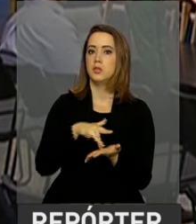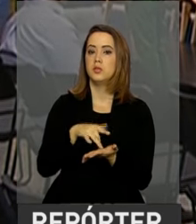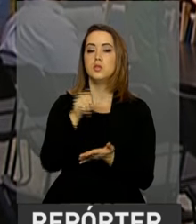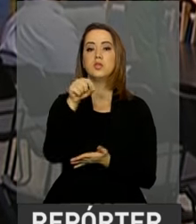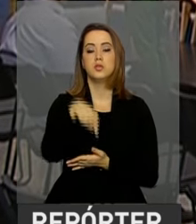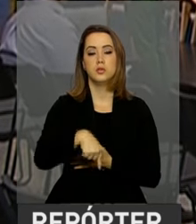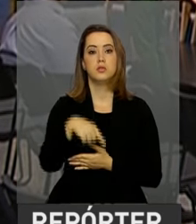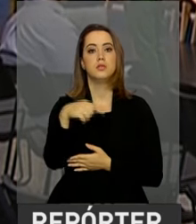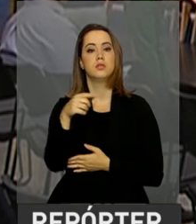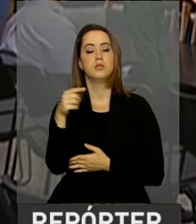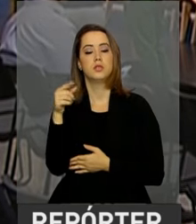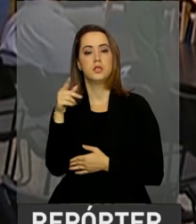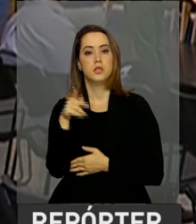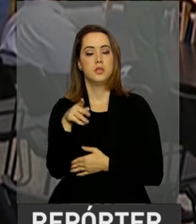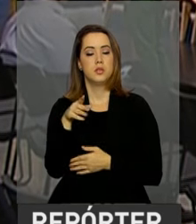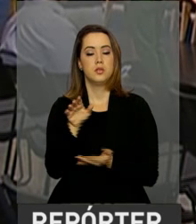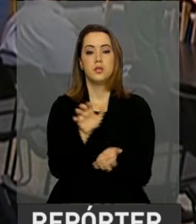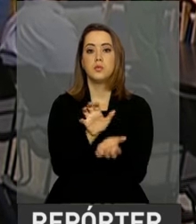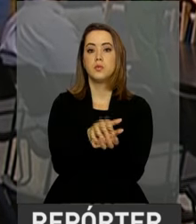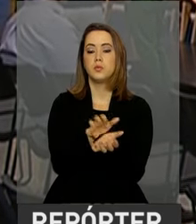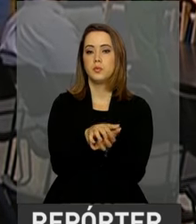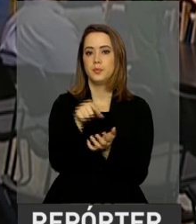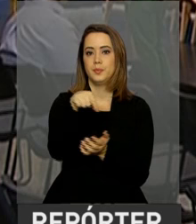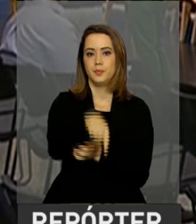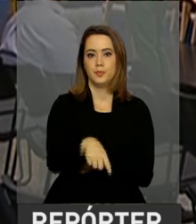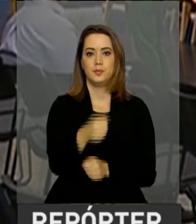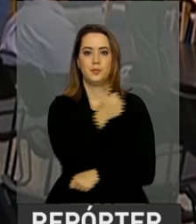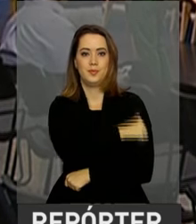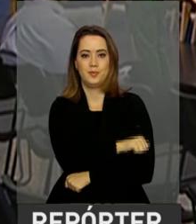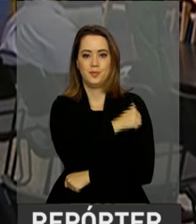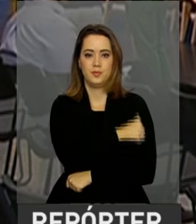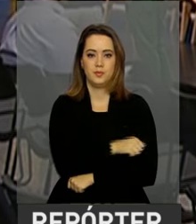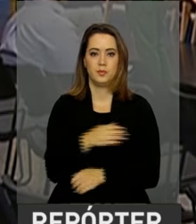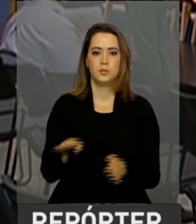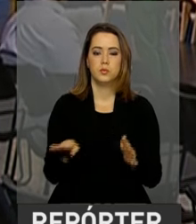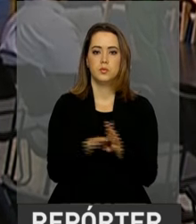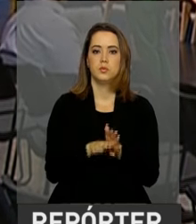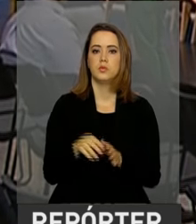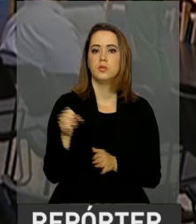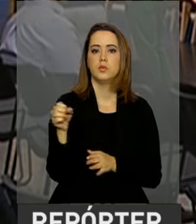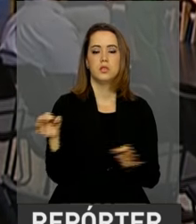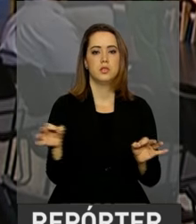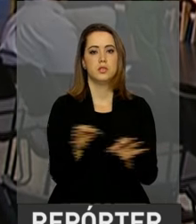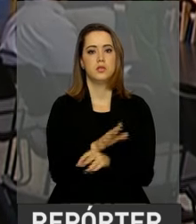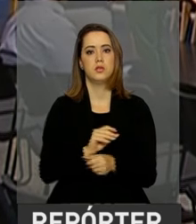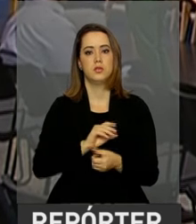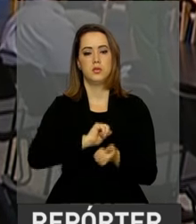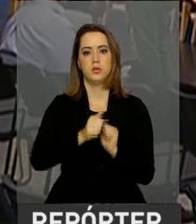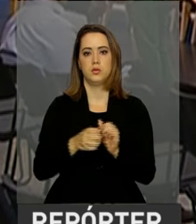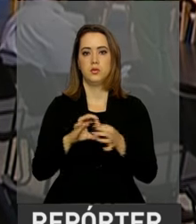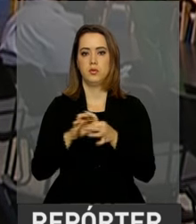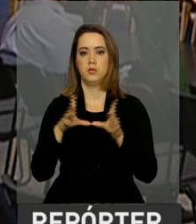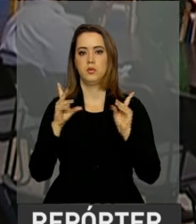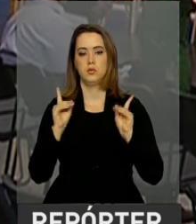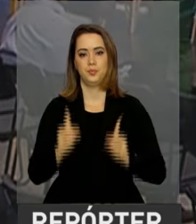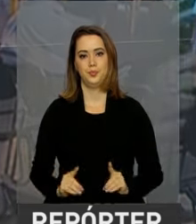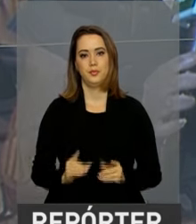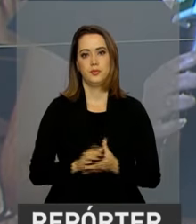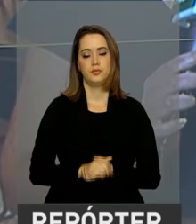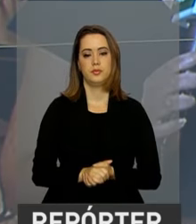Pernambuco. A Casa Brasil vai funcionar aqui no Pier Mauá, no Rio de Janeiro, até o final dos Jogos Paralímpicos. É com você,